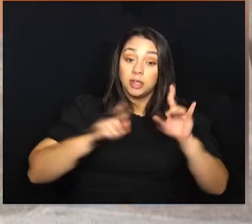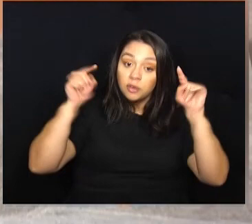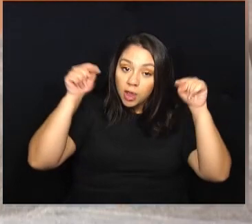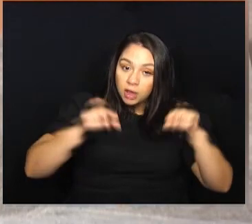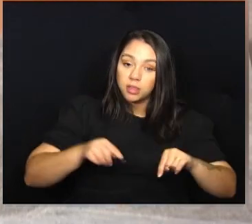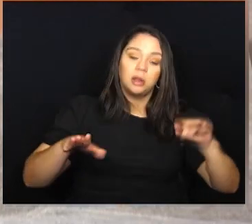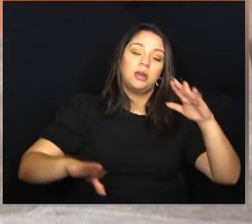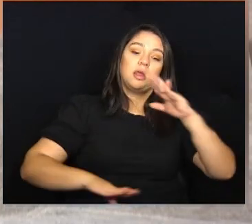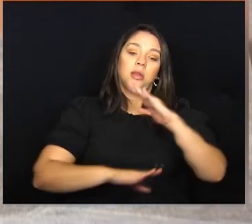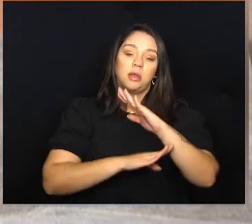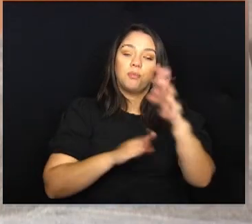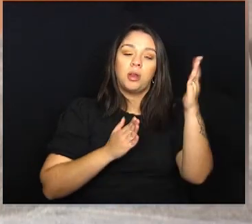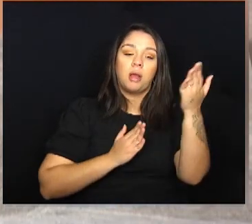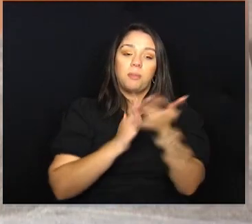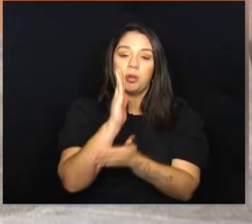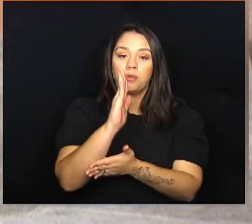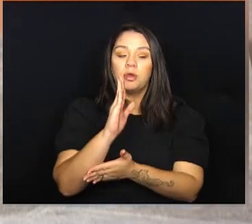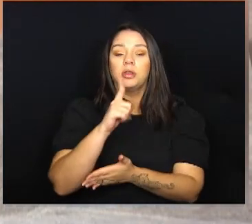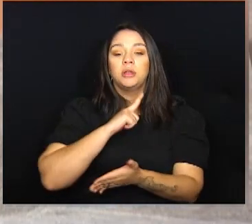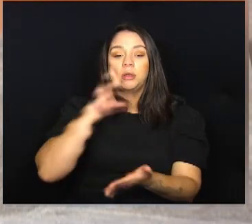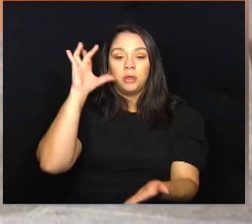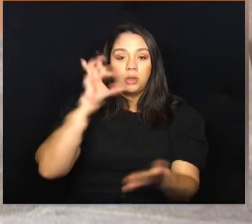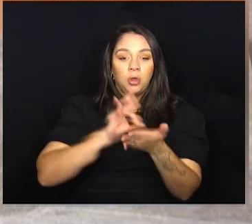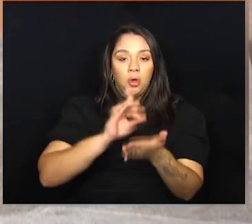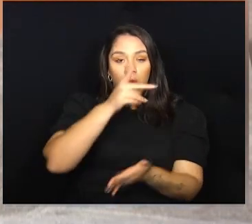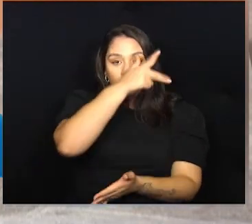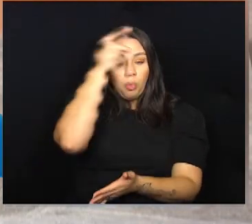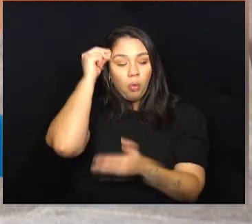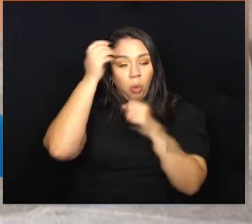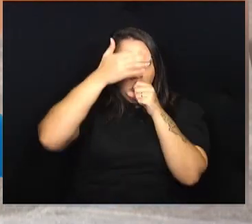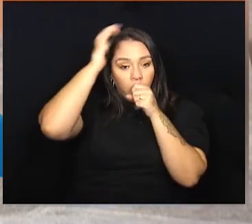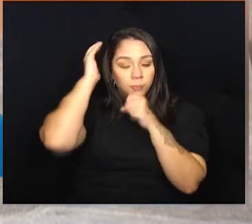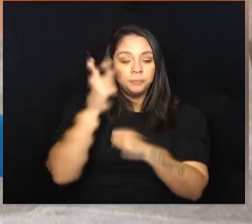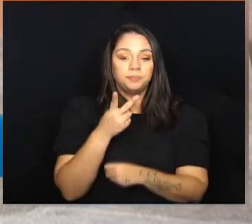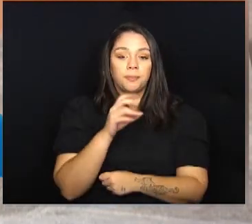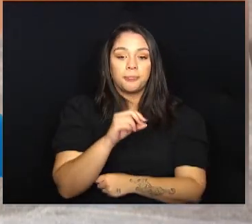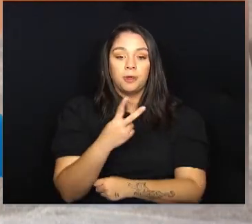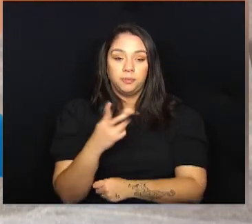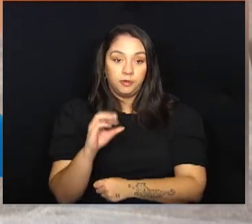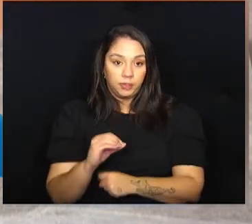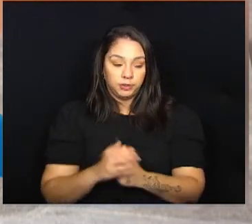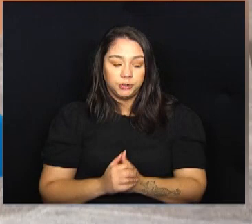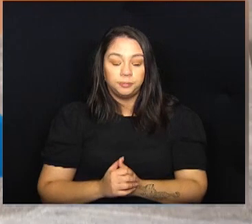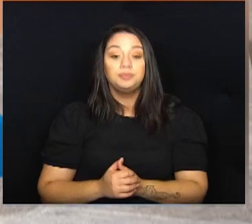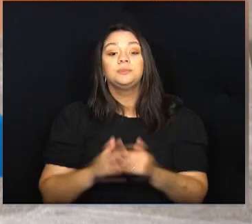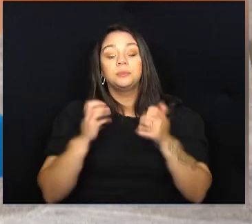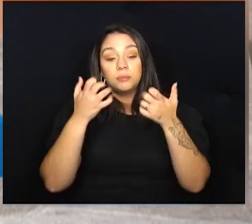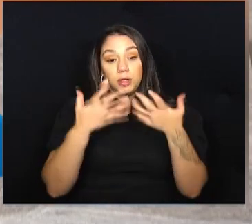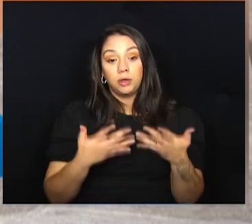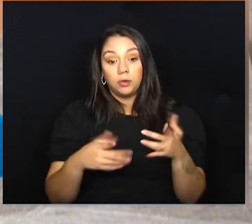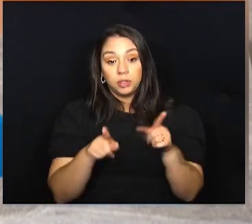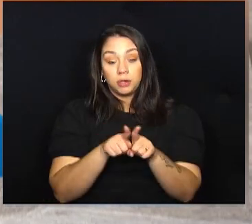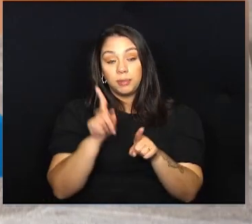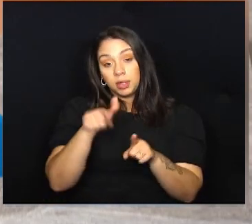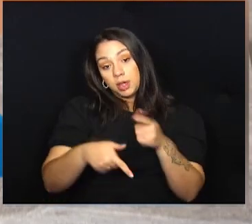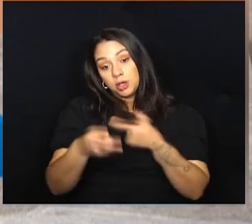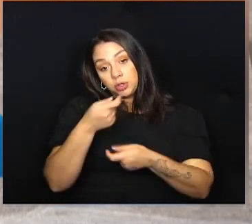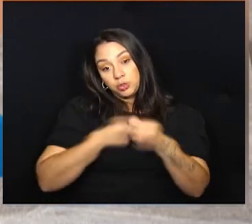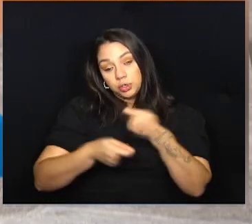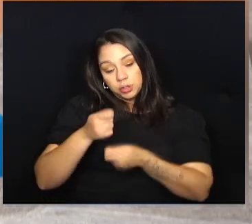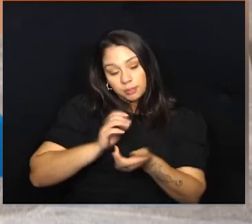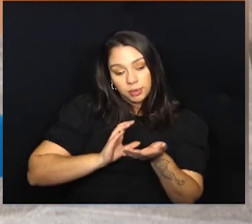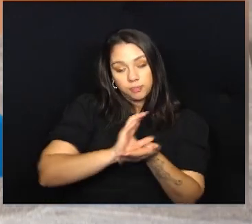Câmara, aprovado e sancionado pelo prefeito em 2020. Ele falou sobre o orçamento para a